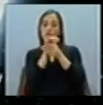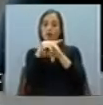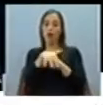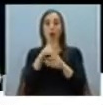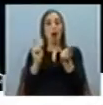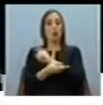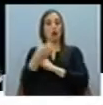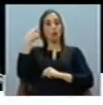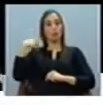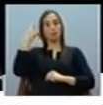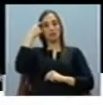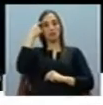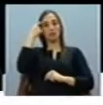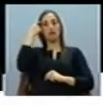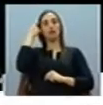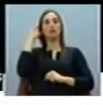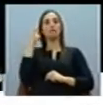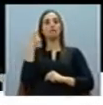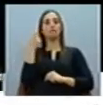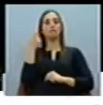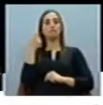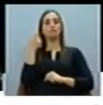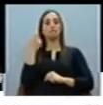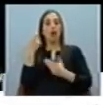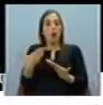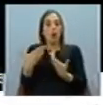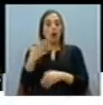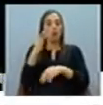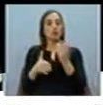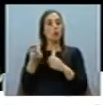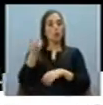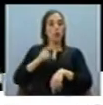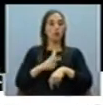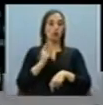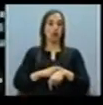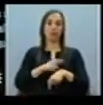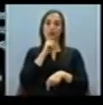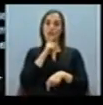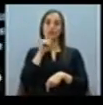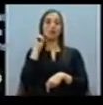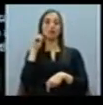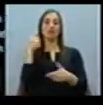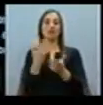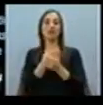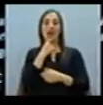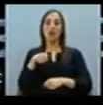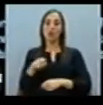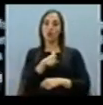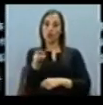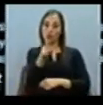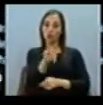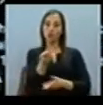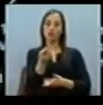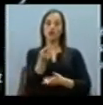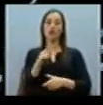é contemporânea e se calhar até mesmo foi decisiva para os rios, para a época fluvial